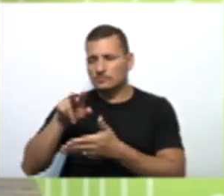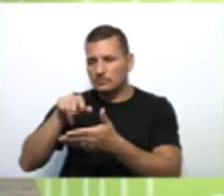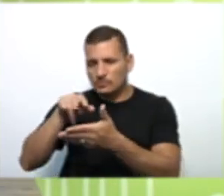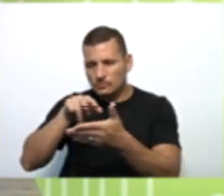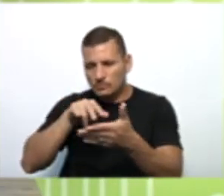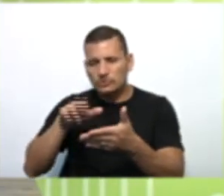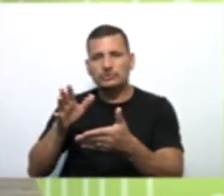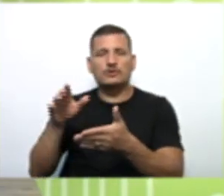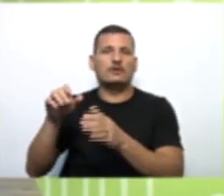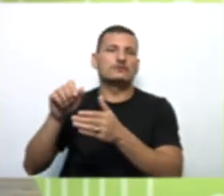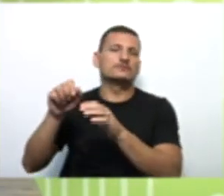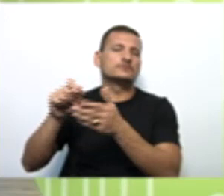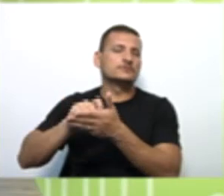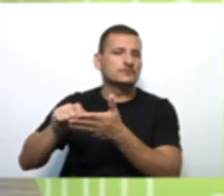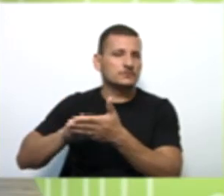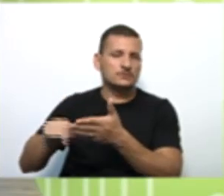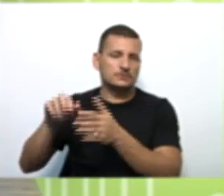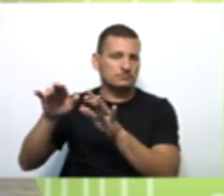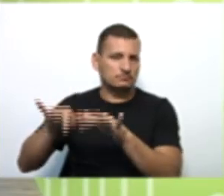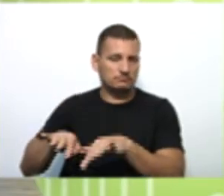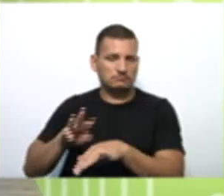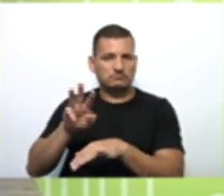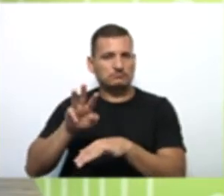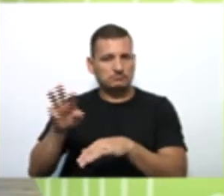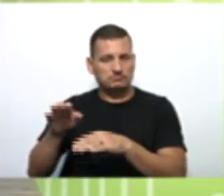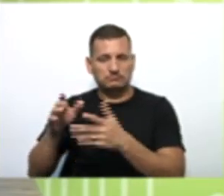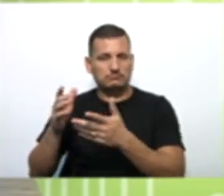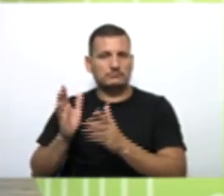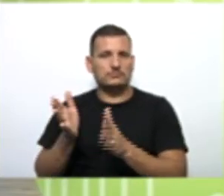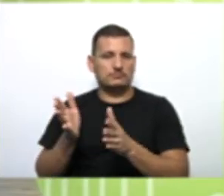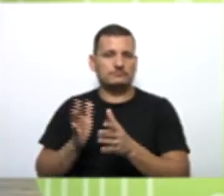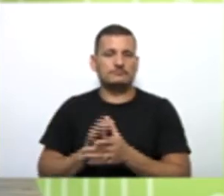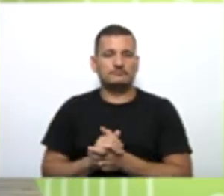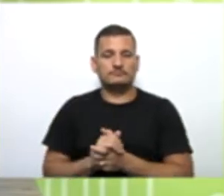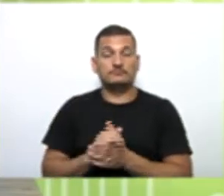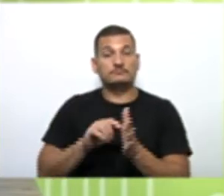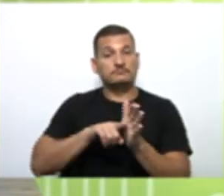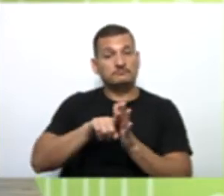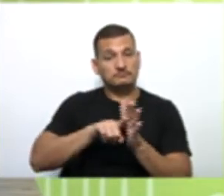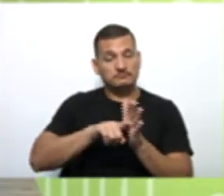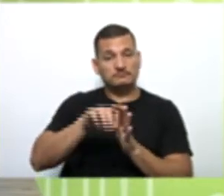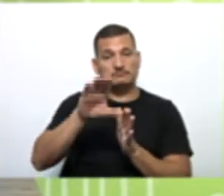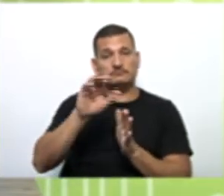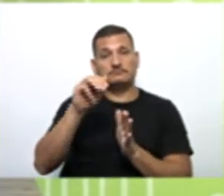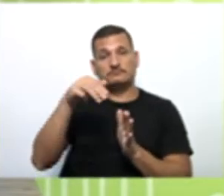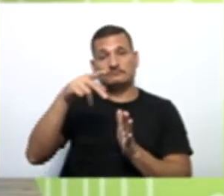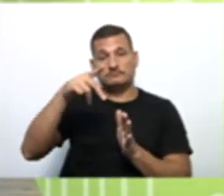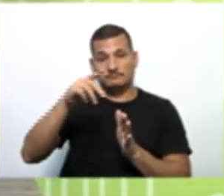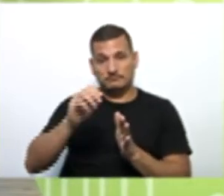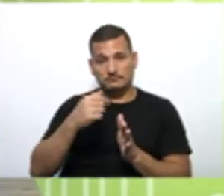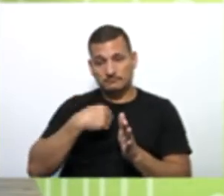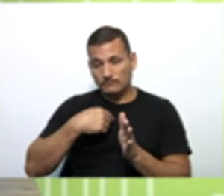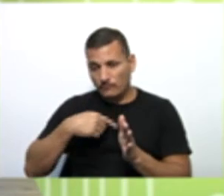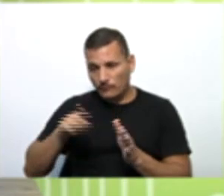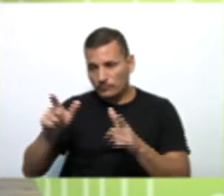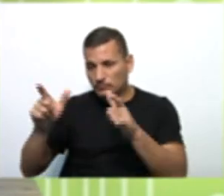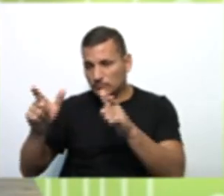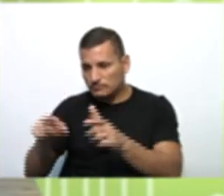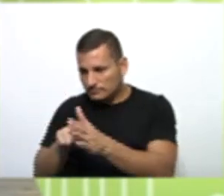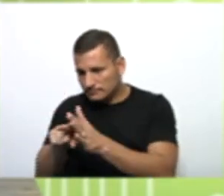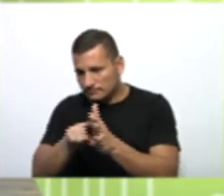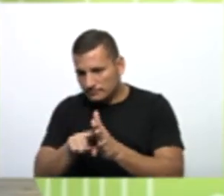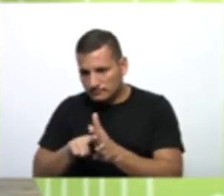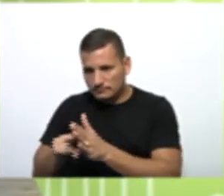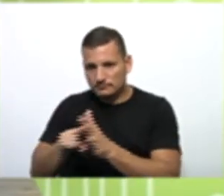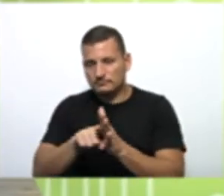materiais escritos ou disponíveis na internet a respeito daquele assunto. Uma pesquisa de campo, eu vou ao local para investigar.